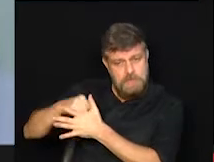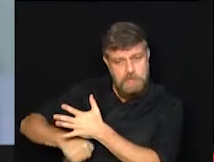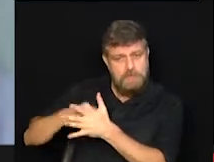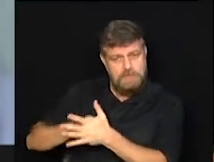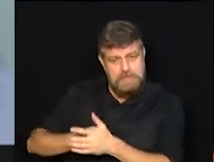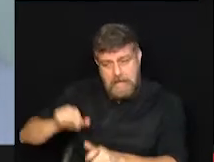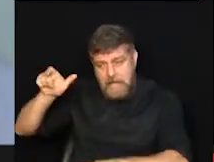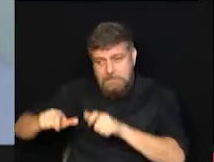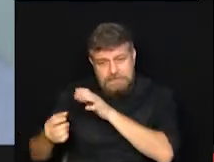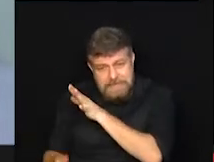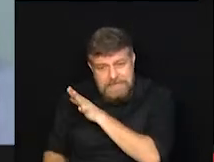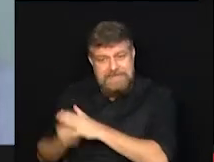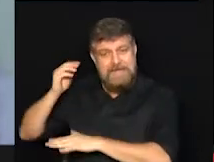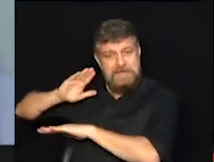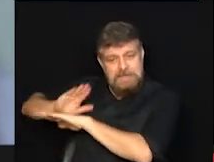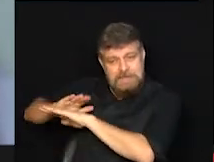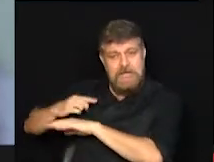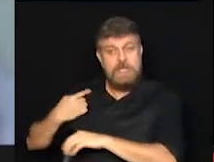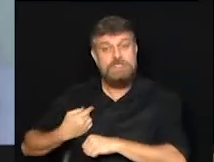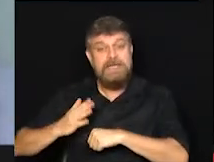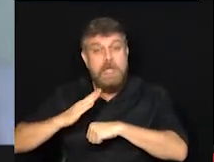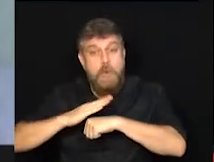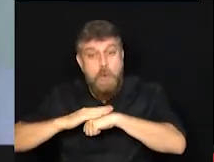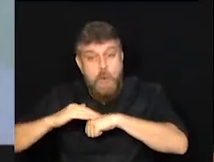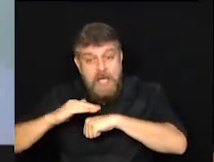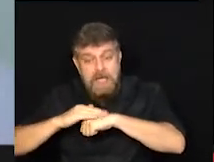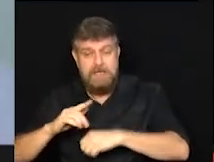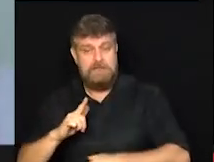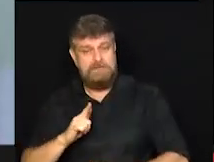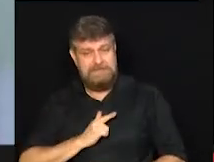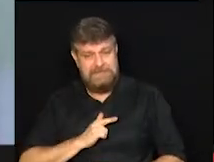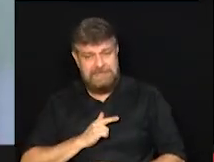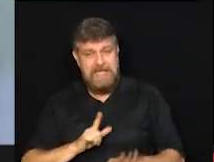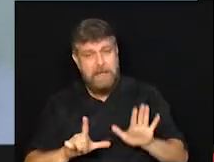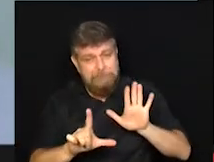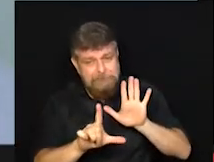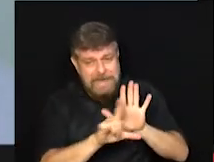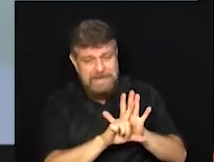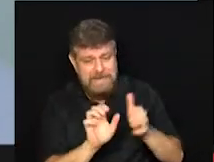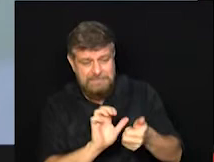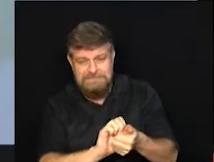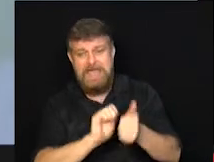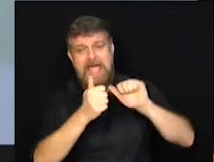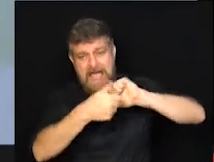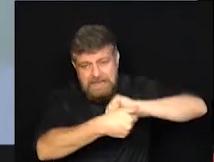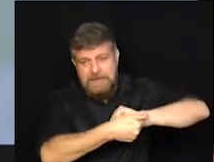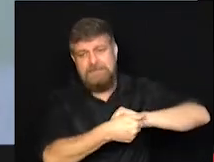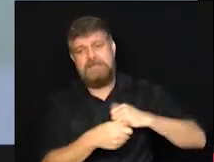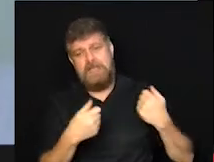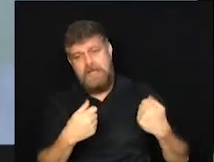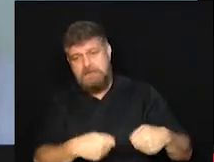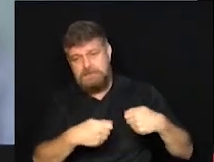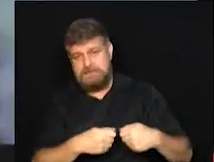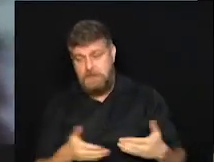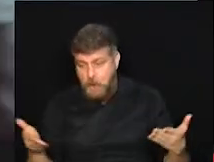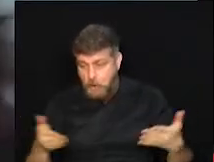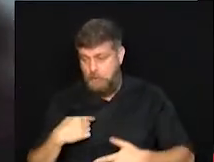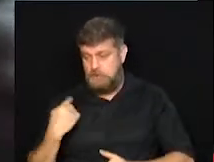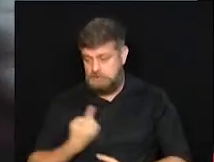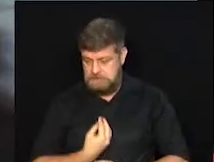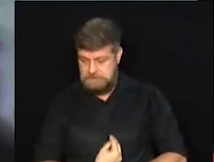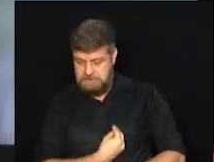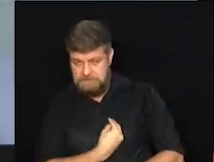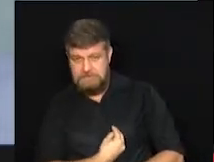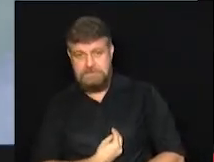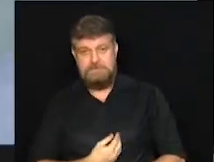a criaram, e temos um carinho muito grande, precisava ser modificada. E é muito importante que hoje estejamos aqui. O